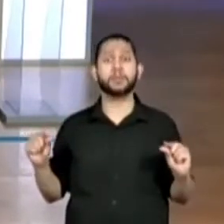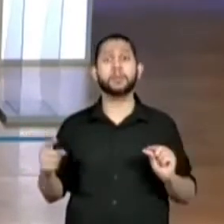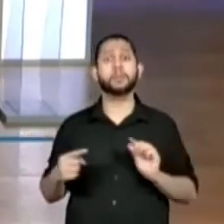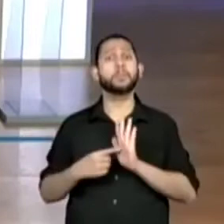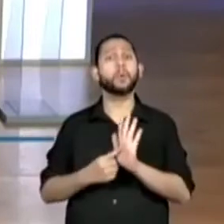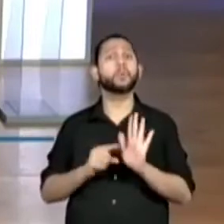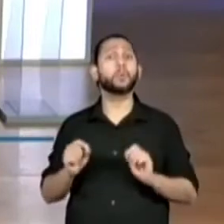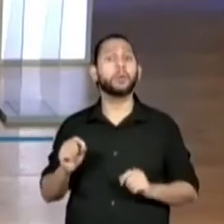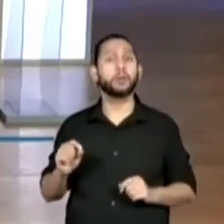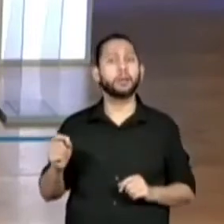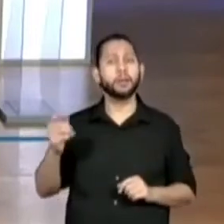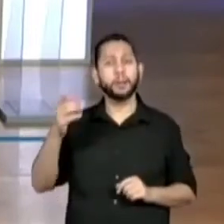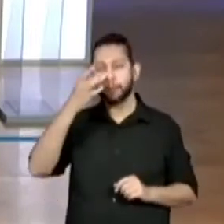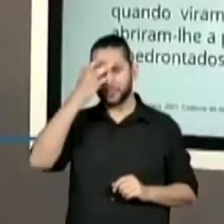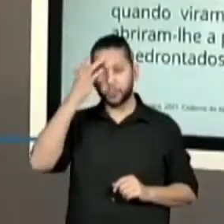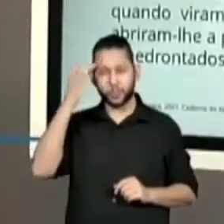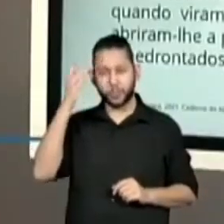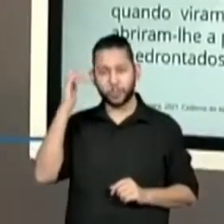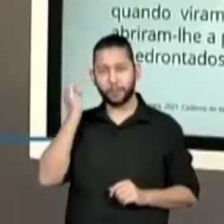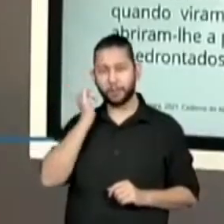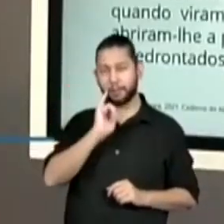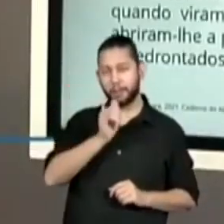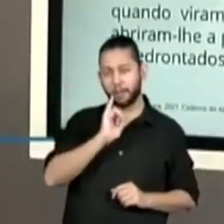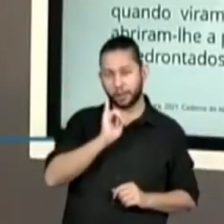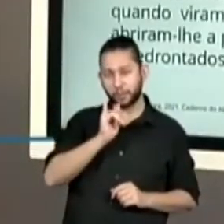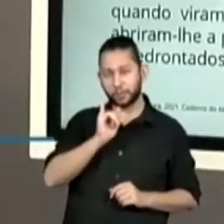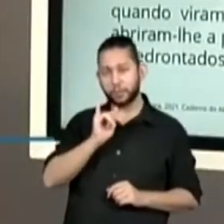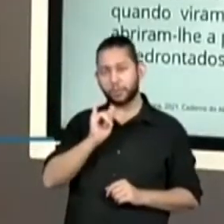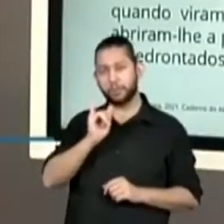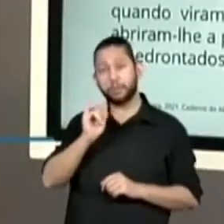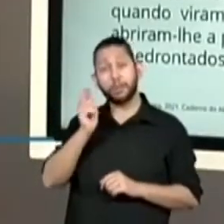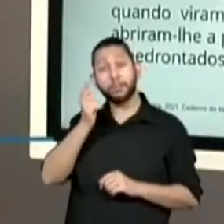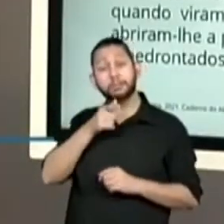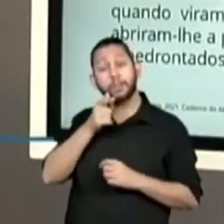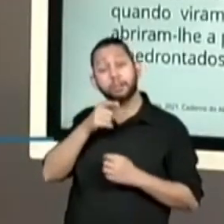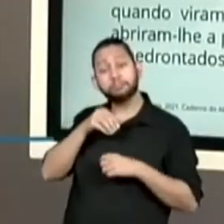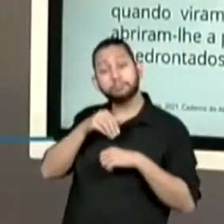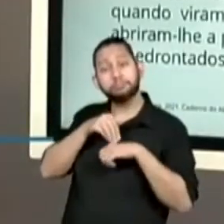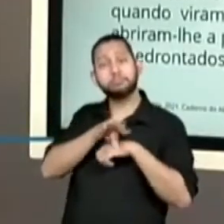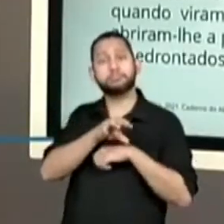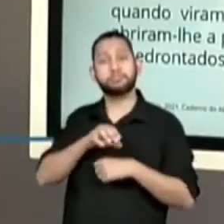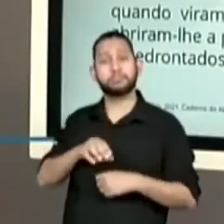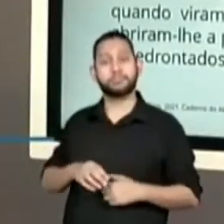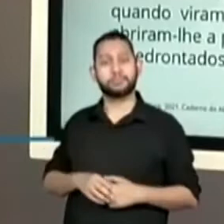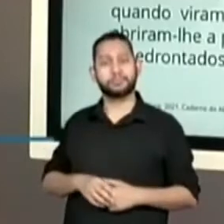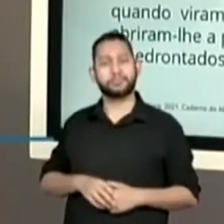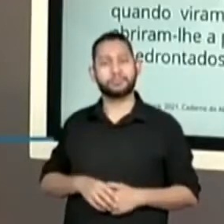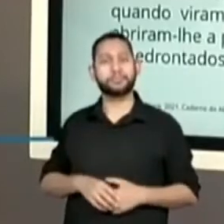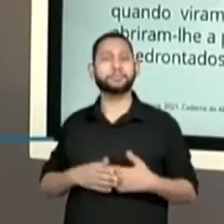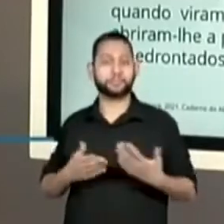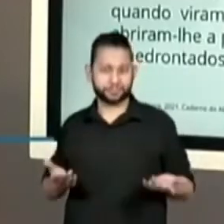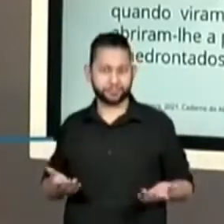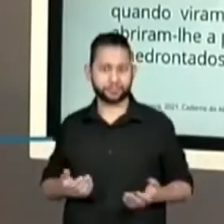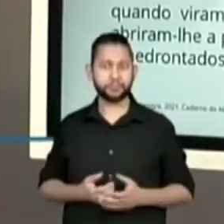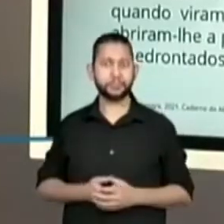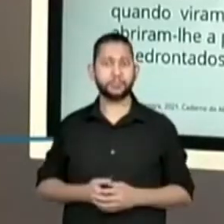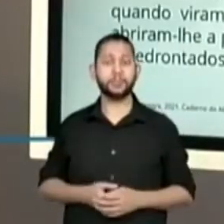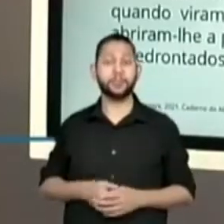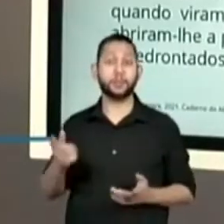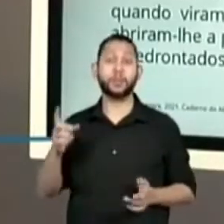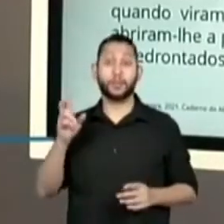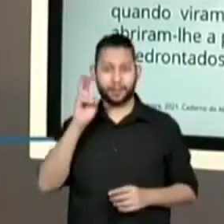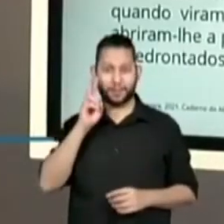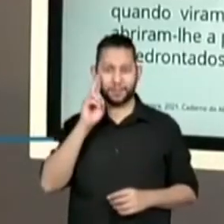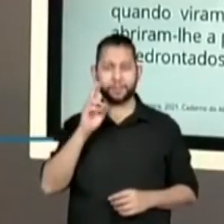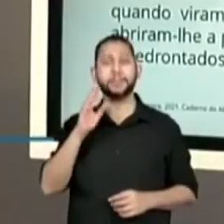o narrador querendo interagir com o leitor. Então, aqui, eu falei para vocês que o narrador